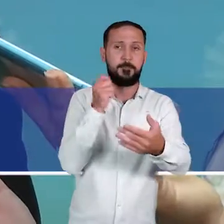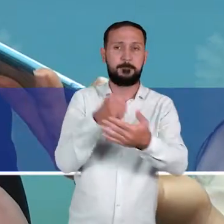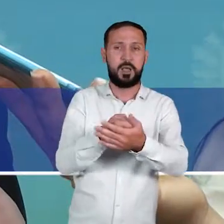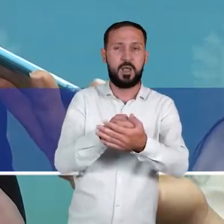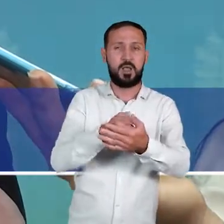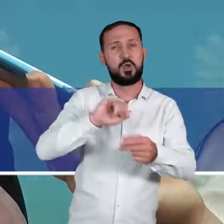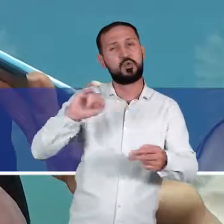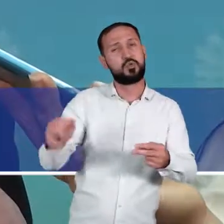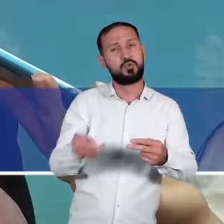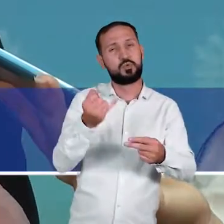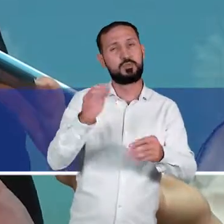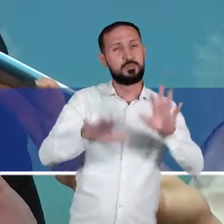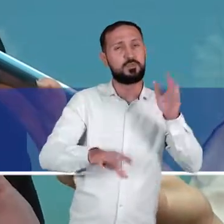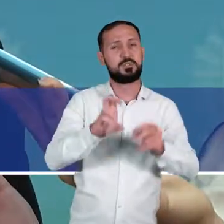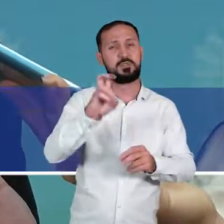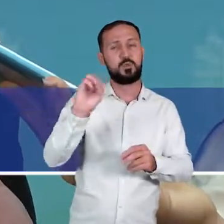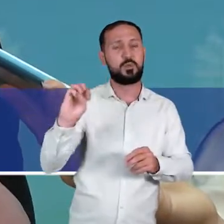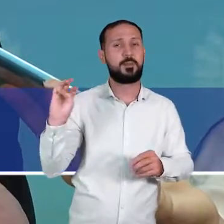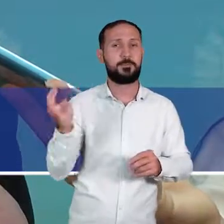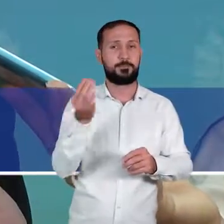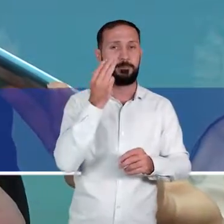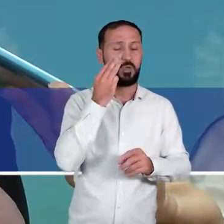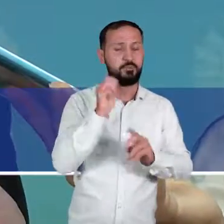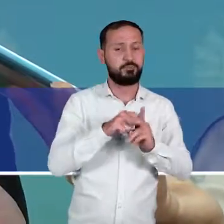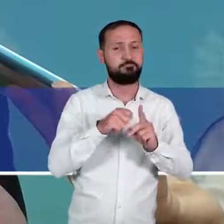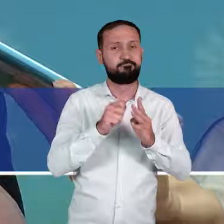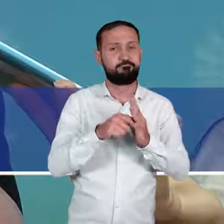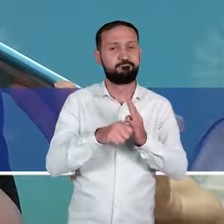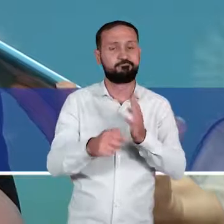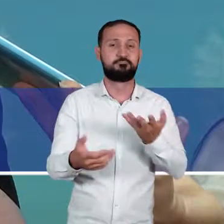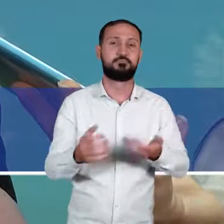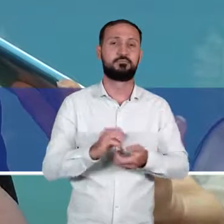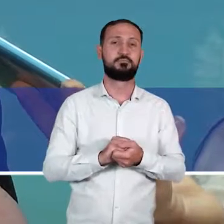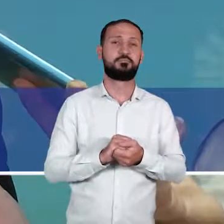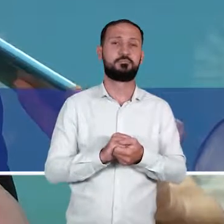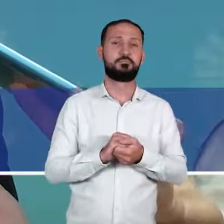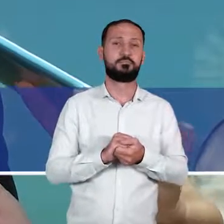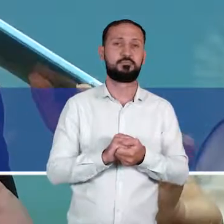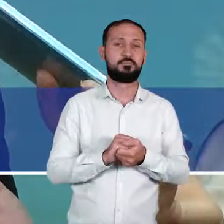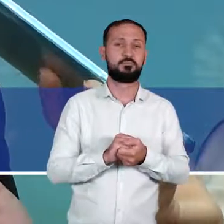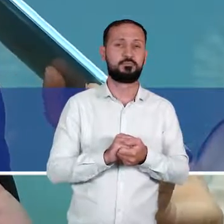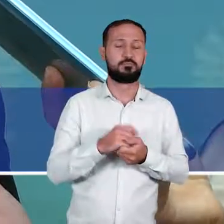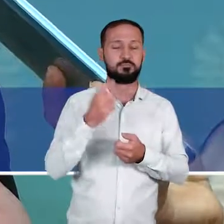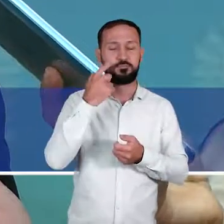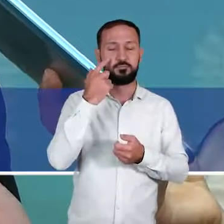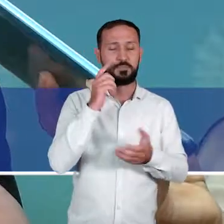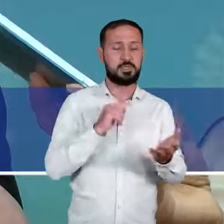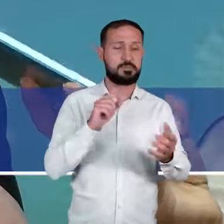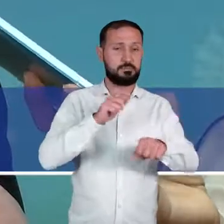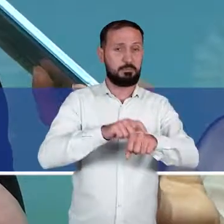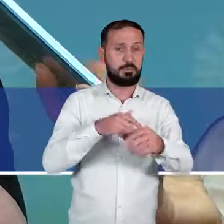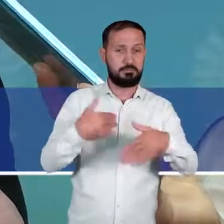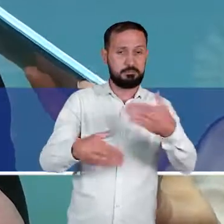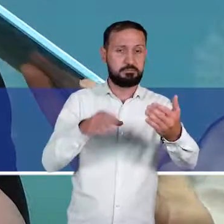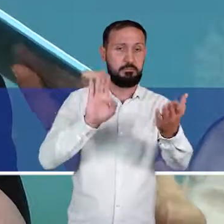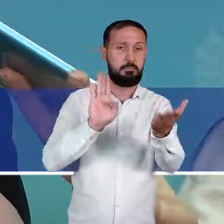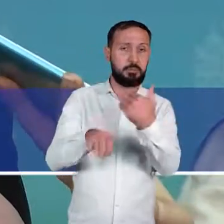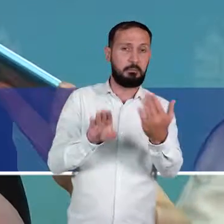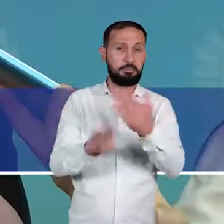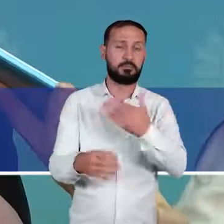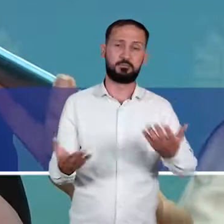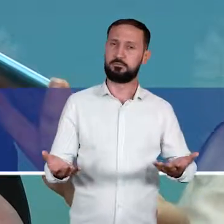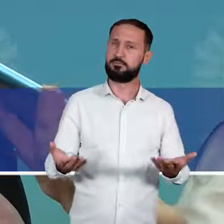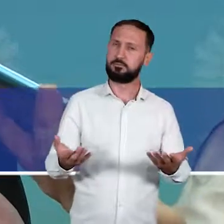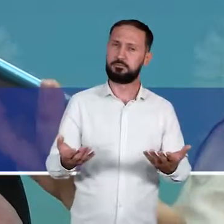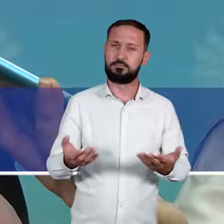pagamos juros de em torno de 50 milhões de reais por mês, né? nesse processo. Então,